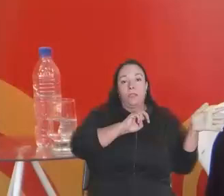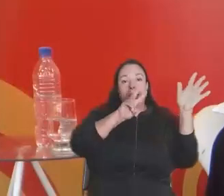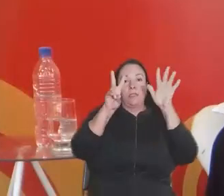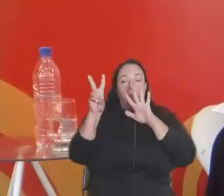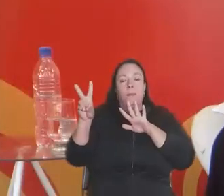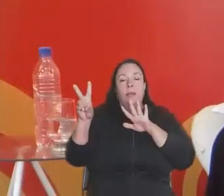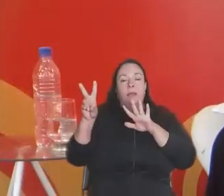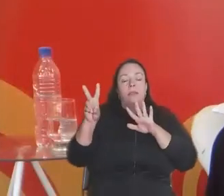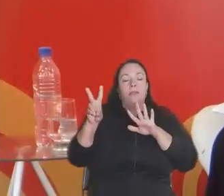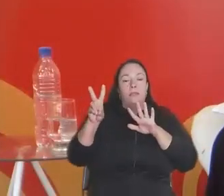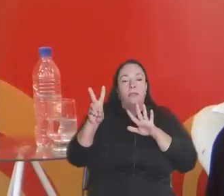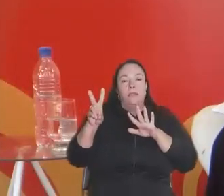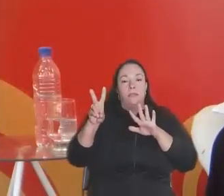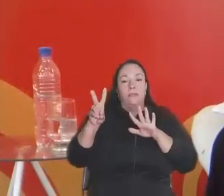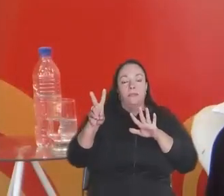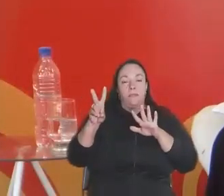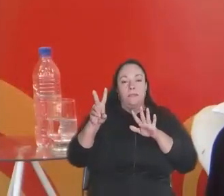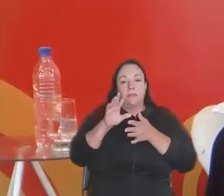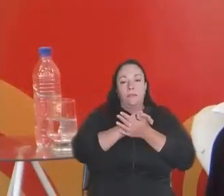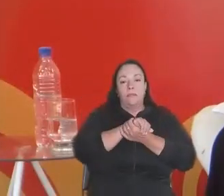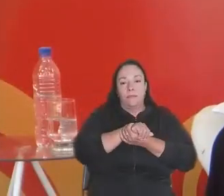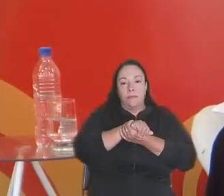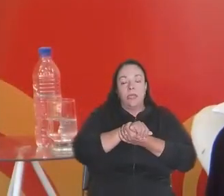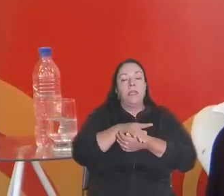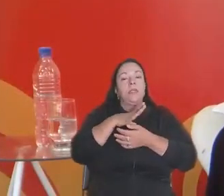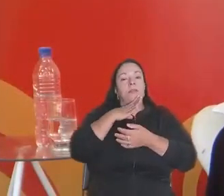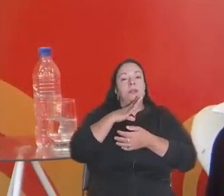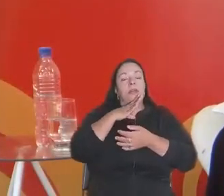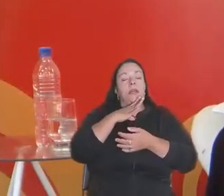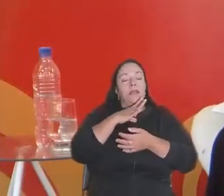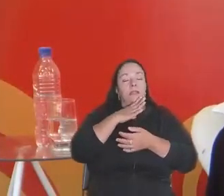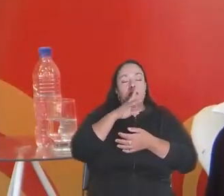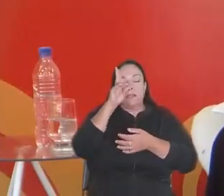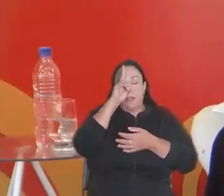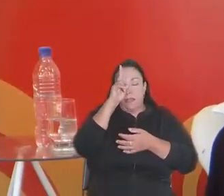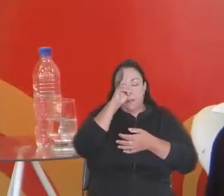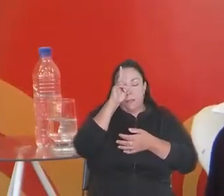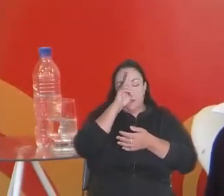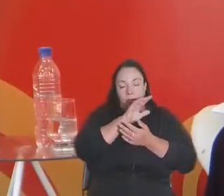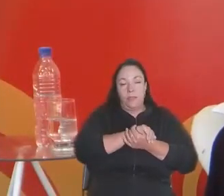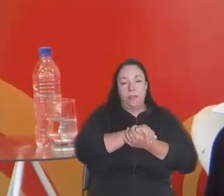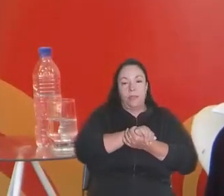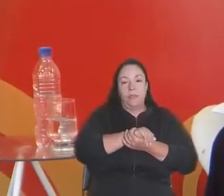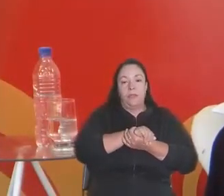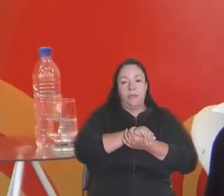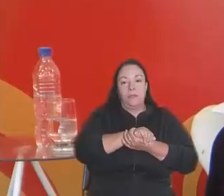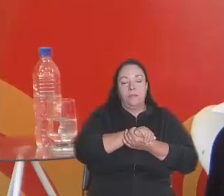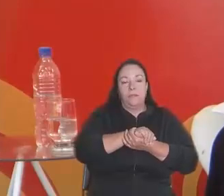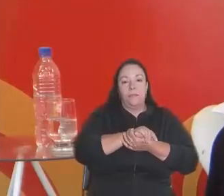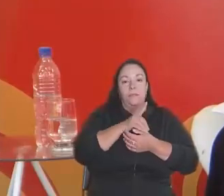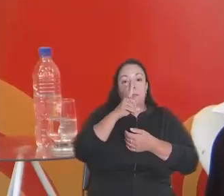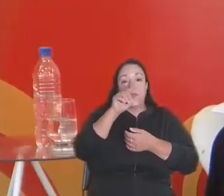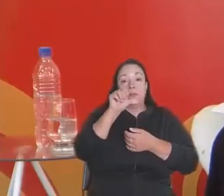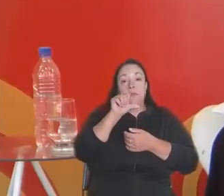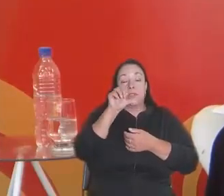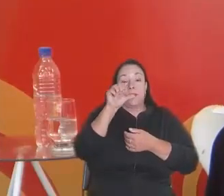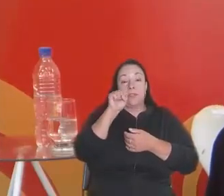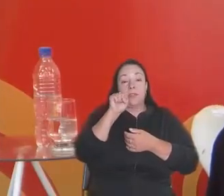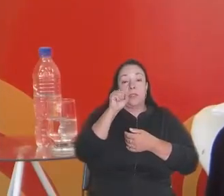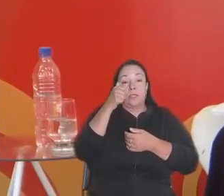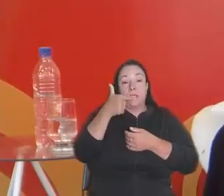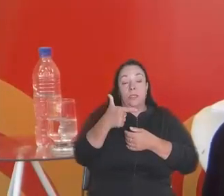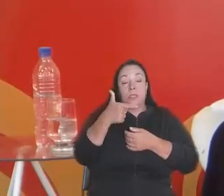mesmo, né? Aquela, não sei se vocês conhecem, lembra, né? Fim de Semana. Foi lançado em 1982 pelo Roberto